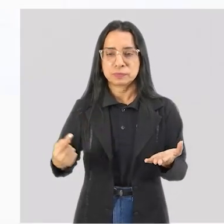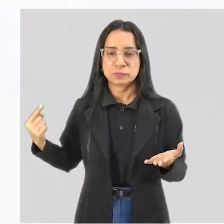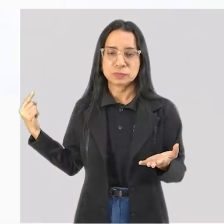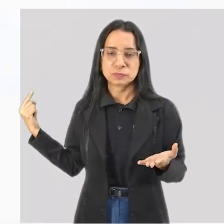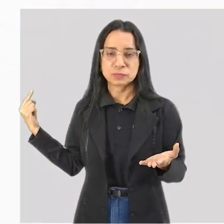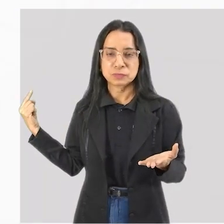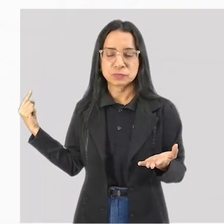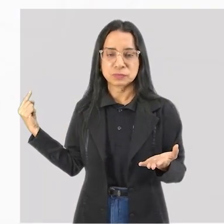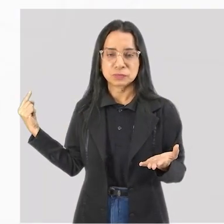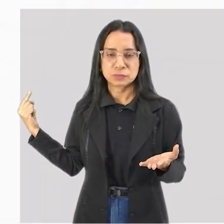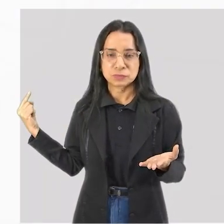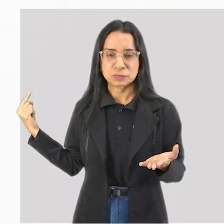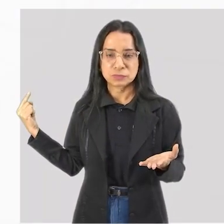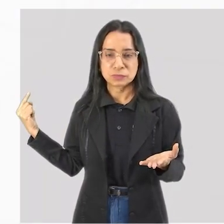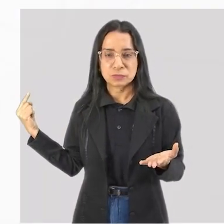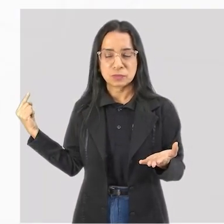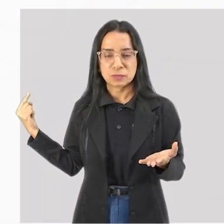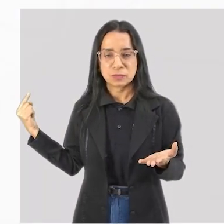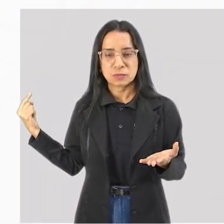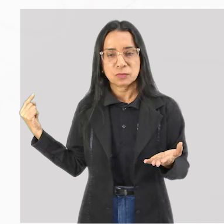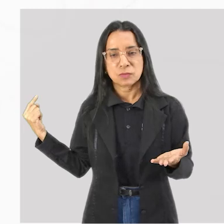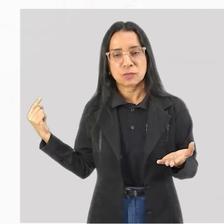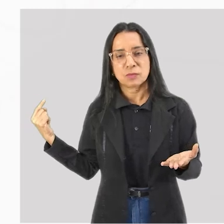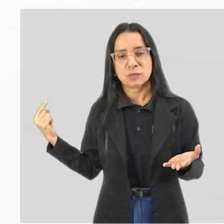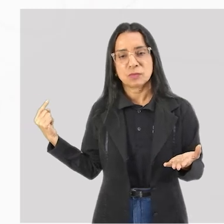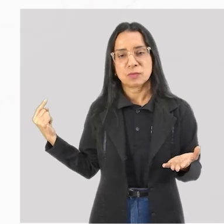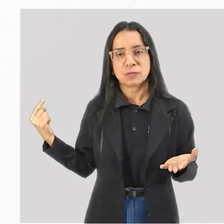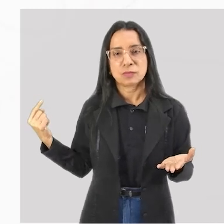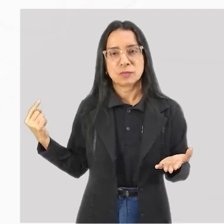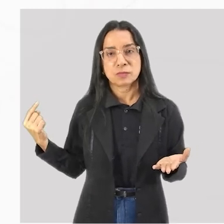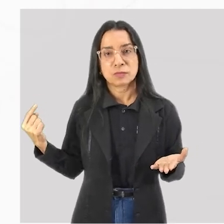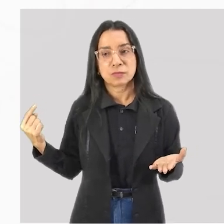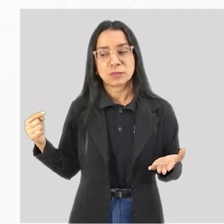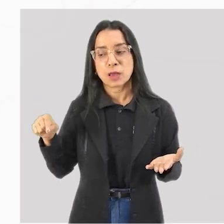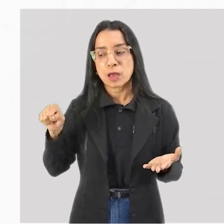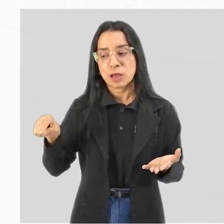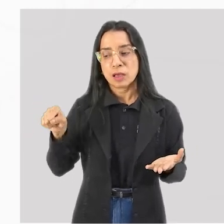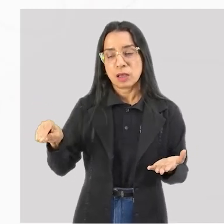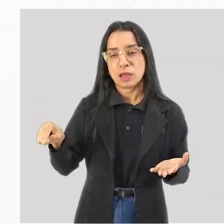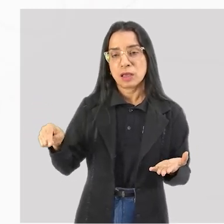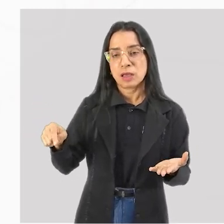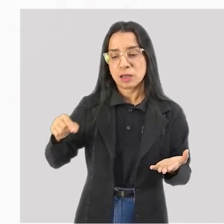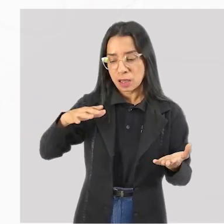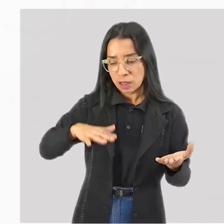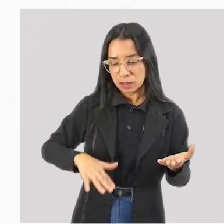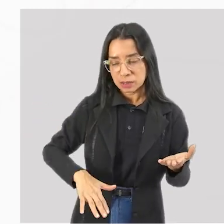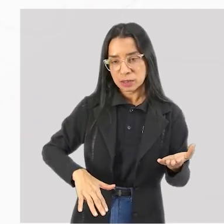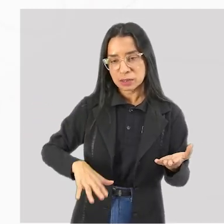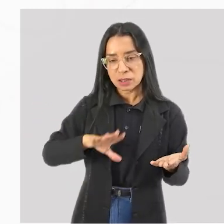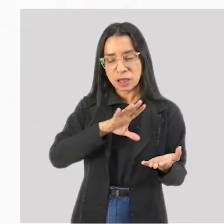was a child, he loved watching cartoons. Quando ele era criança, ele adorava assistir